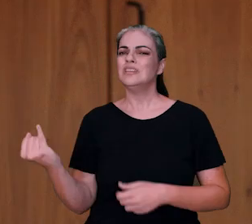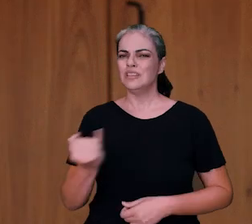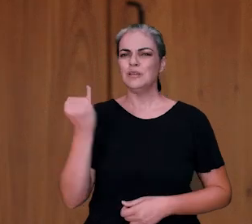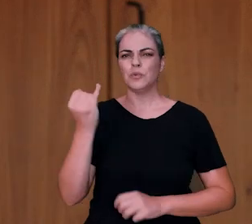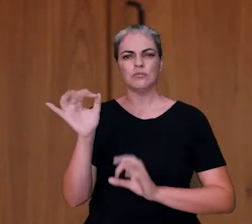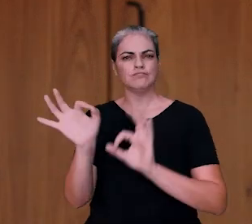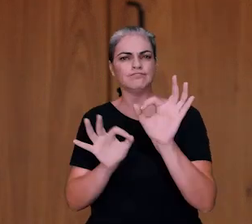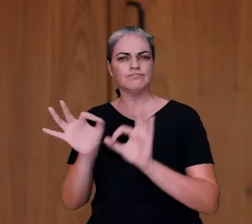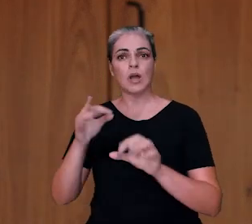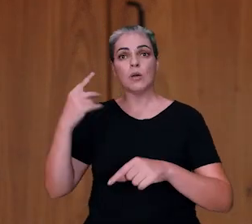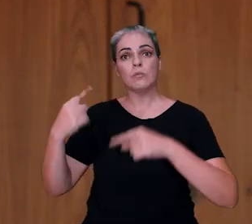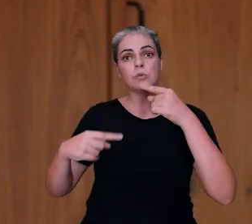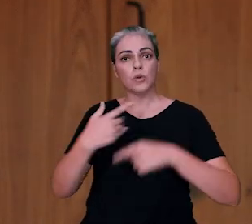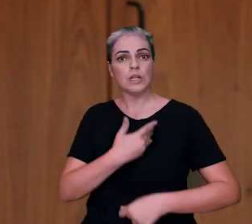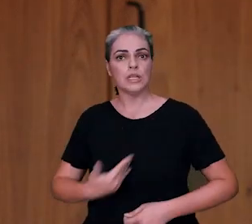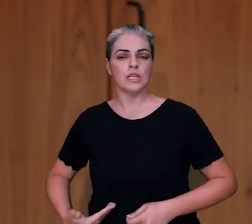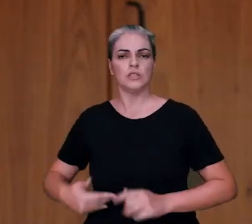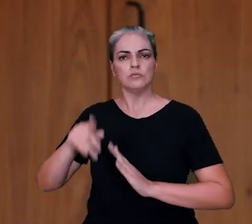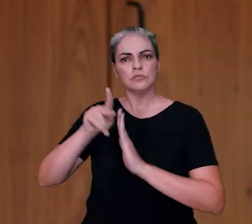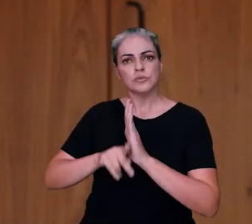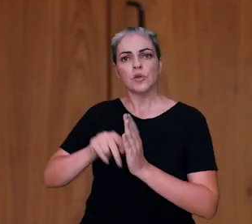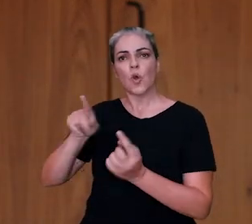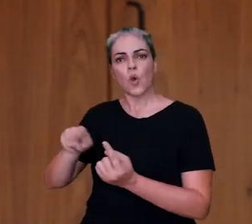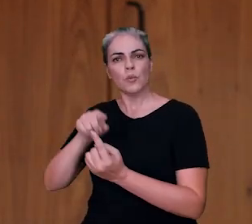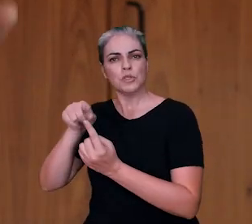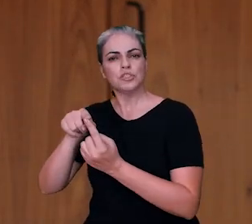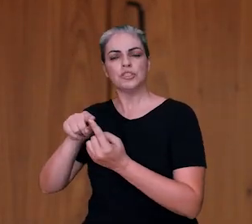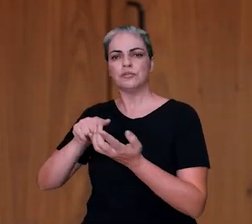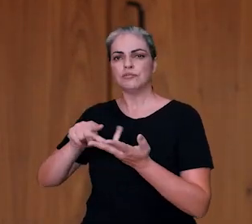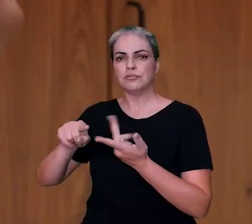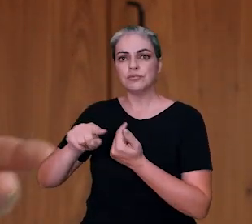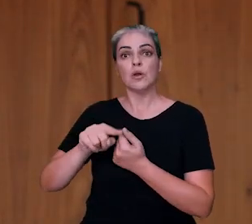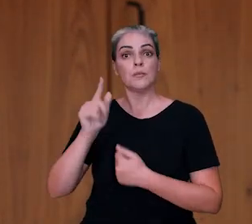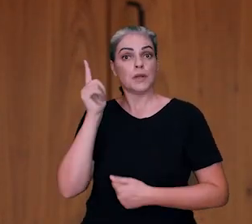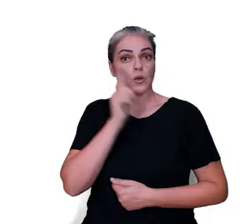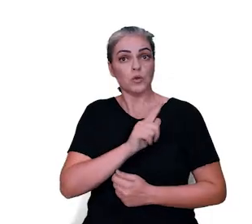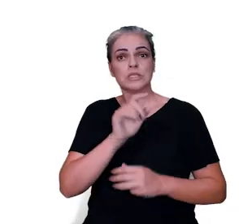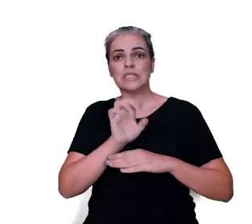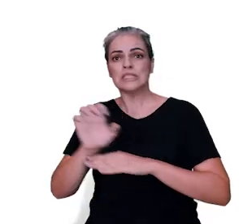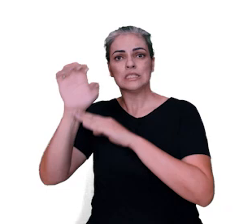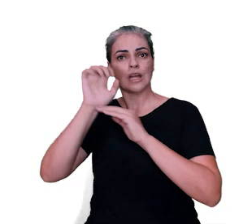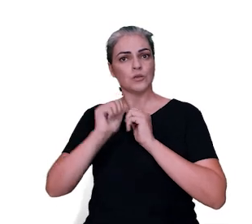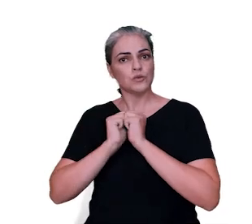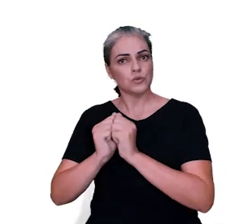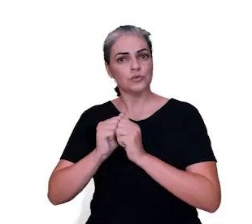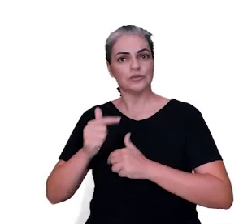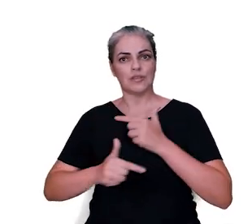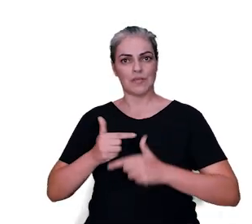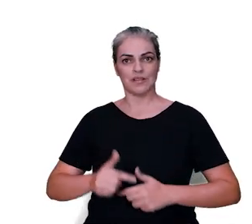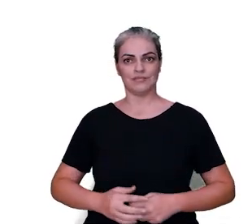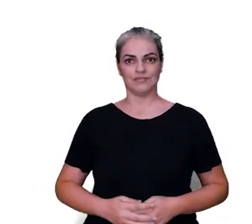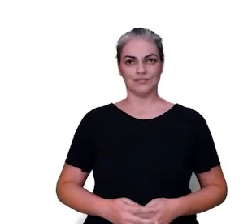nós possamos estabelecer metas, normas e objetivos que todos os estados possam caminhar juntos.